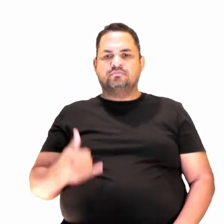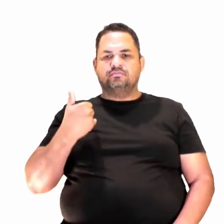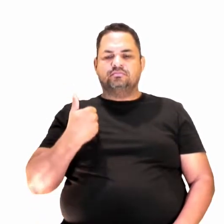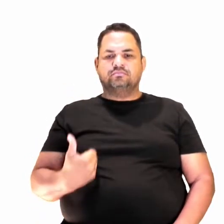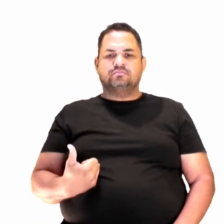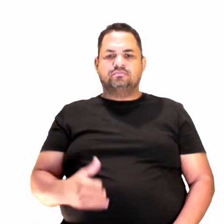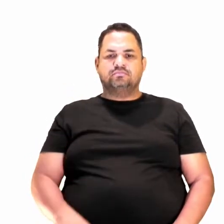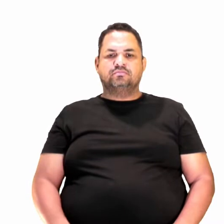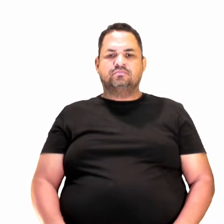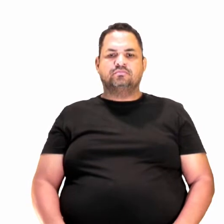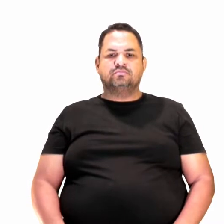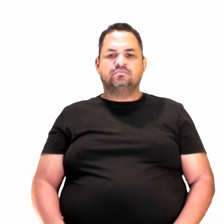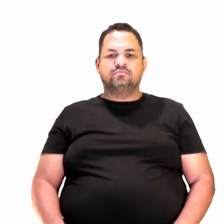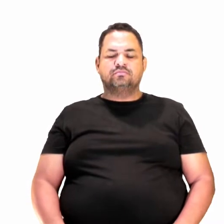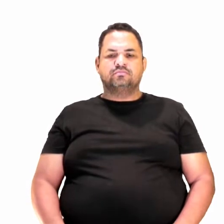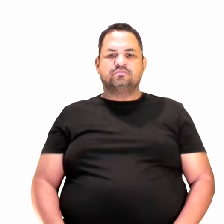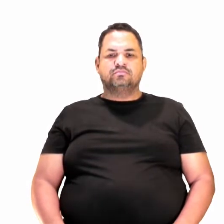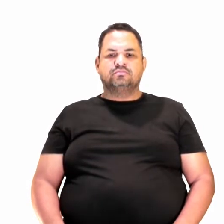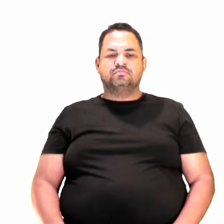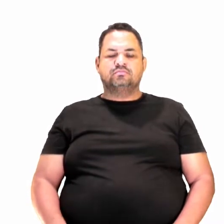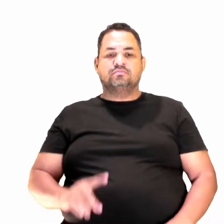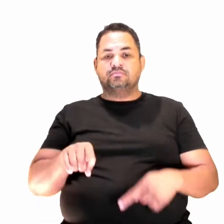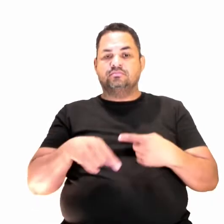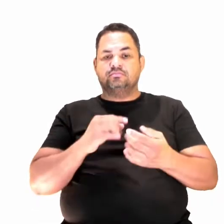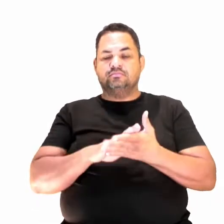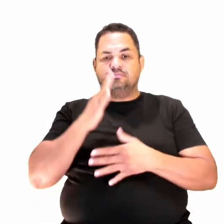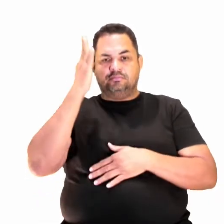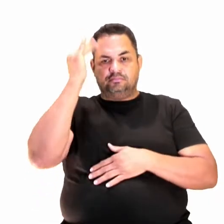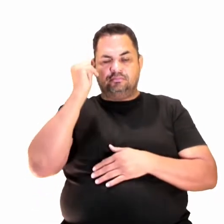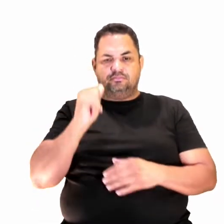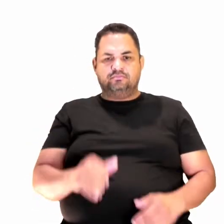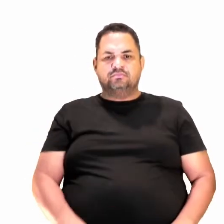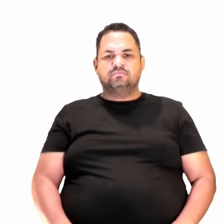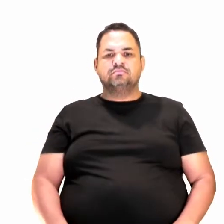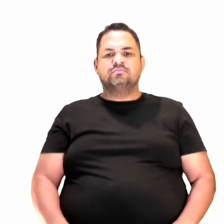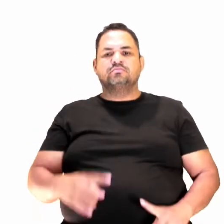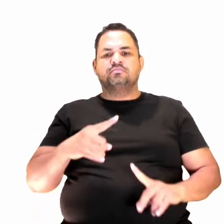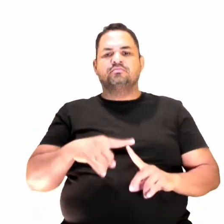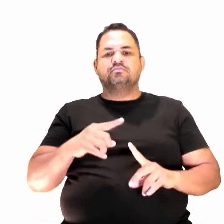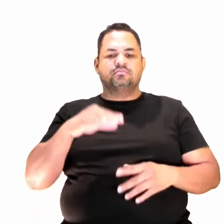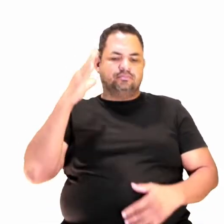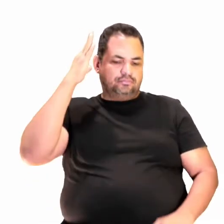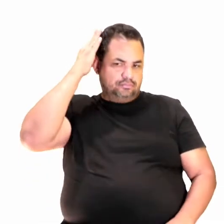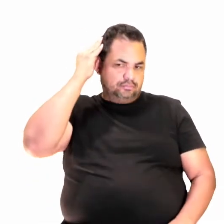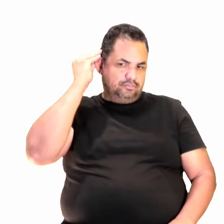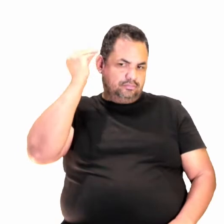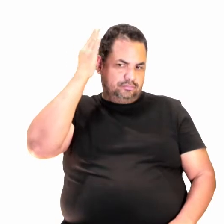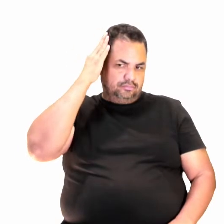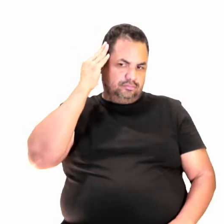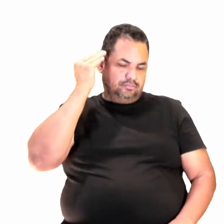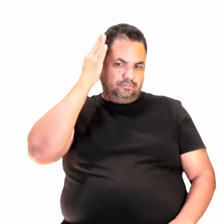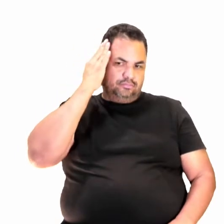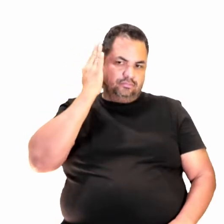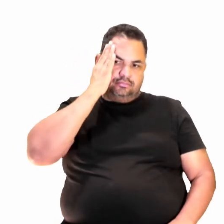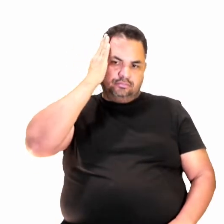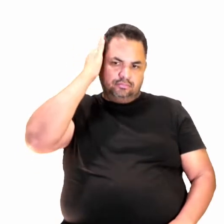olhos castanhos. Então seria esta moça, ela tem olhos verdes, né? Essa aqui teria olhos castanhos, mas